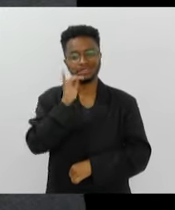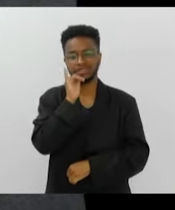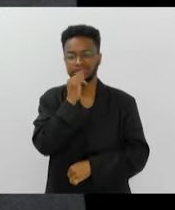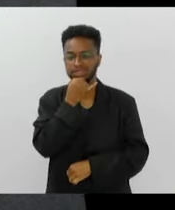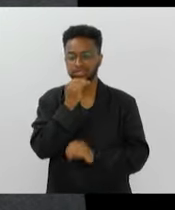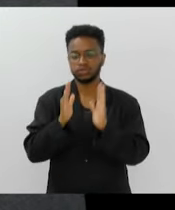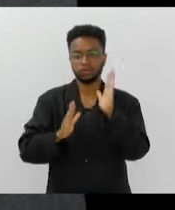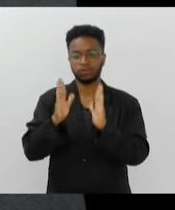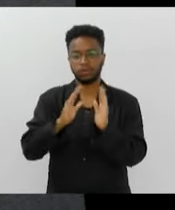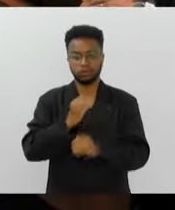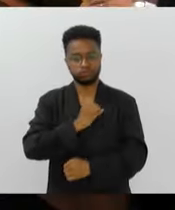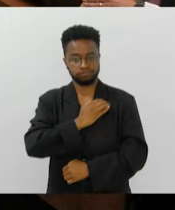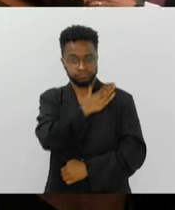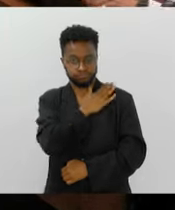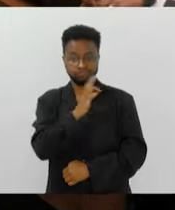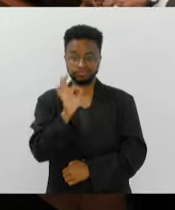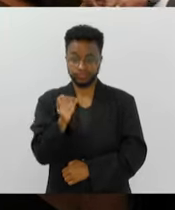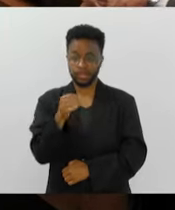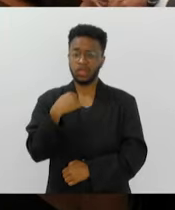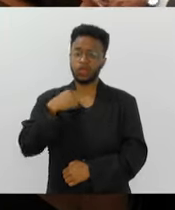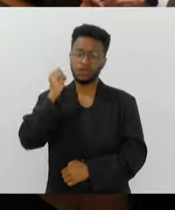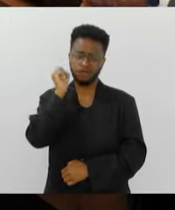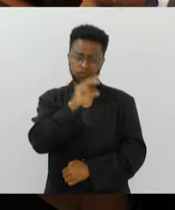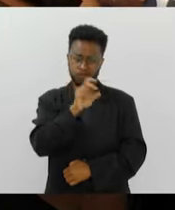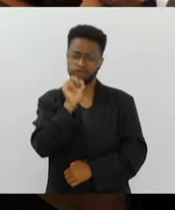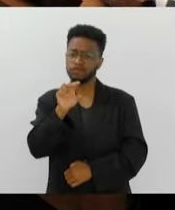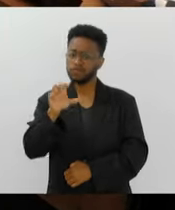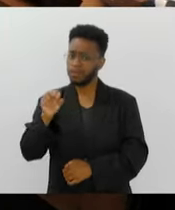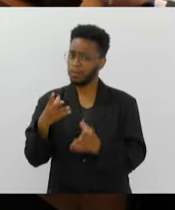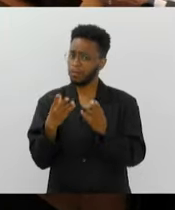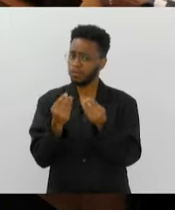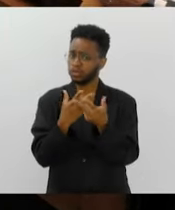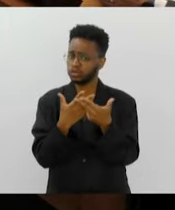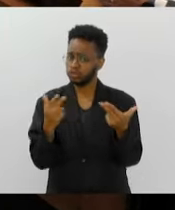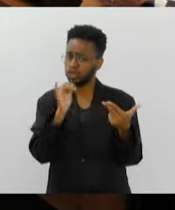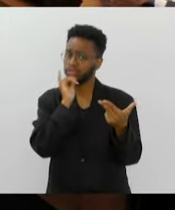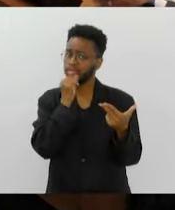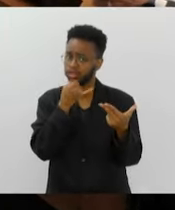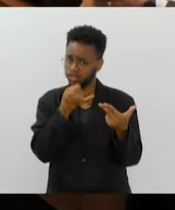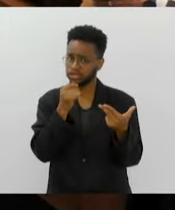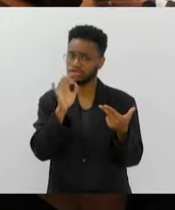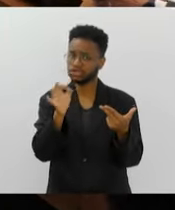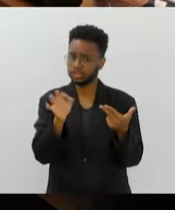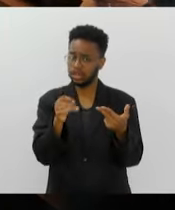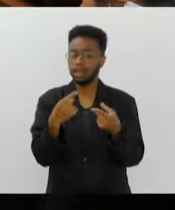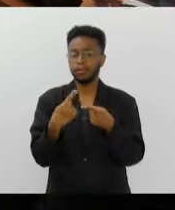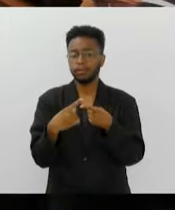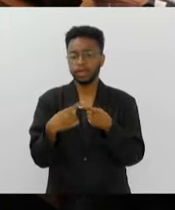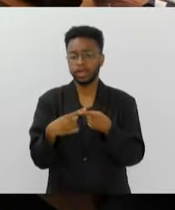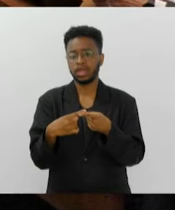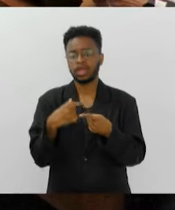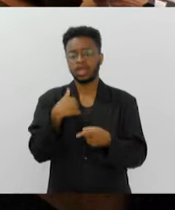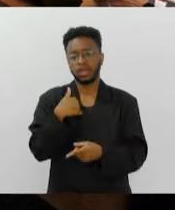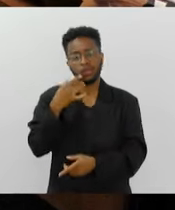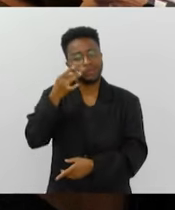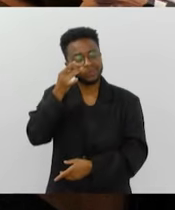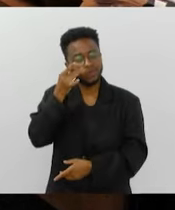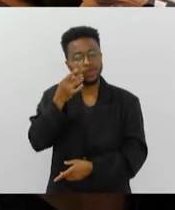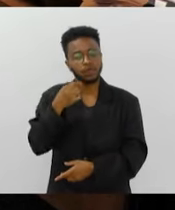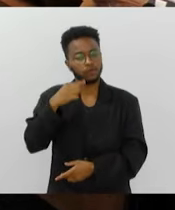né E olha que eu vi muitas cenas tristes da ditadura eu sou dos poucos aqui que